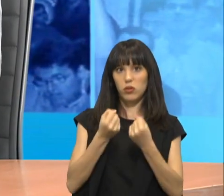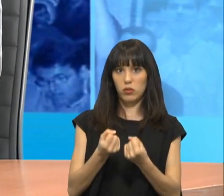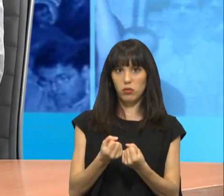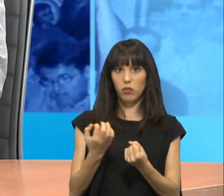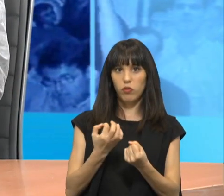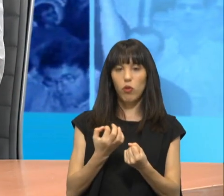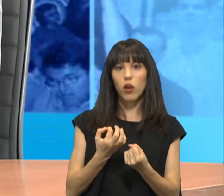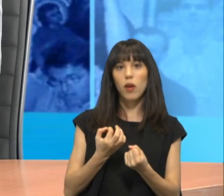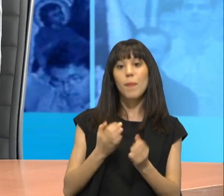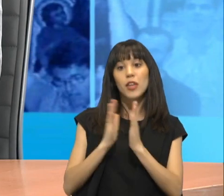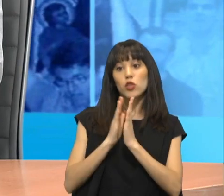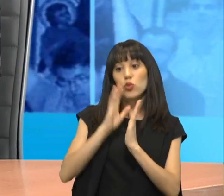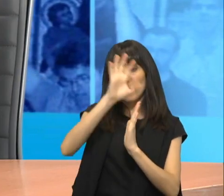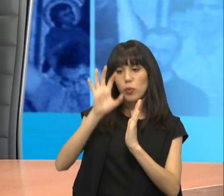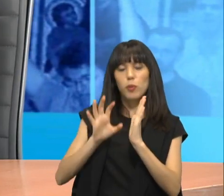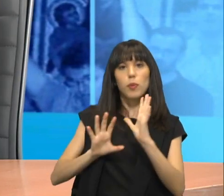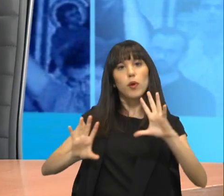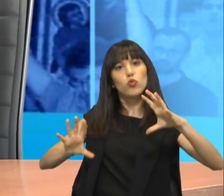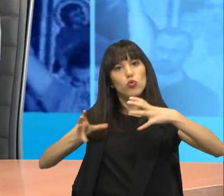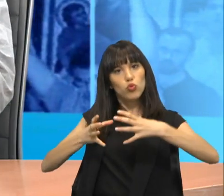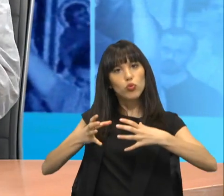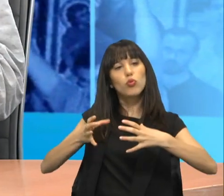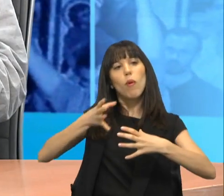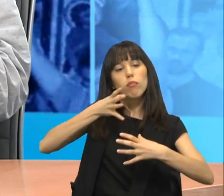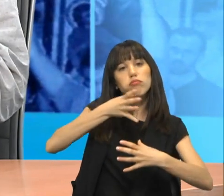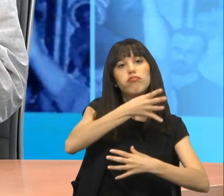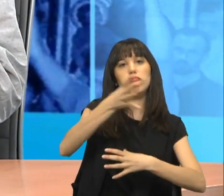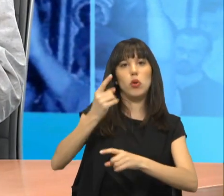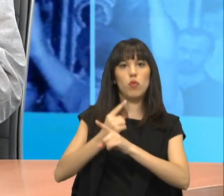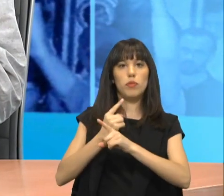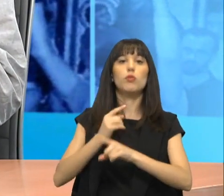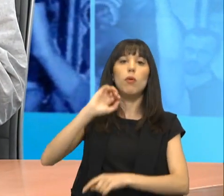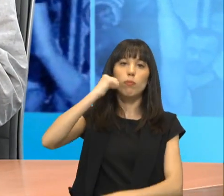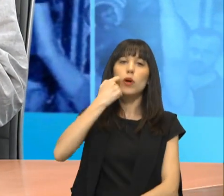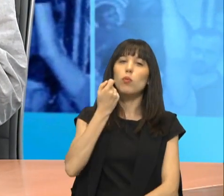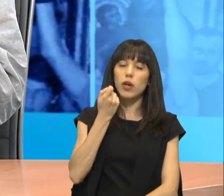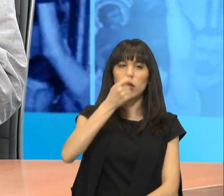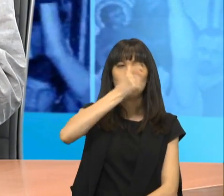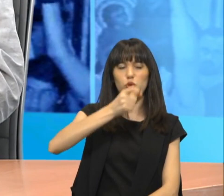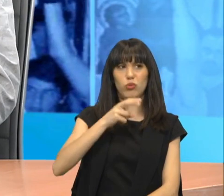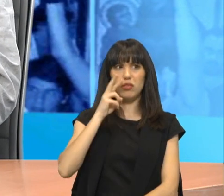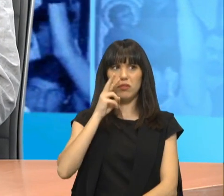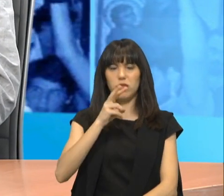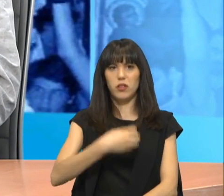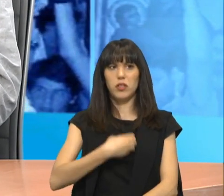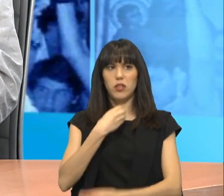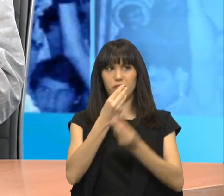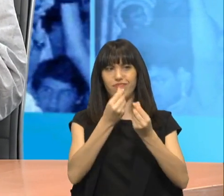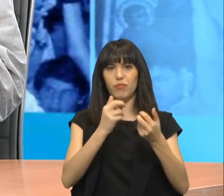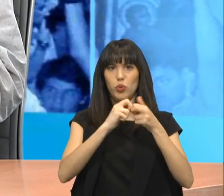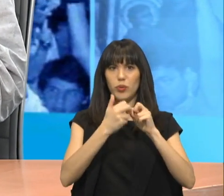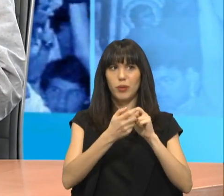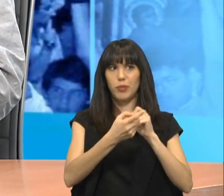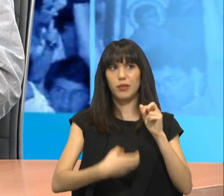reunirem, assumirem todas o problema e falarem todas da mesma forma, o que foi prejudicando um bocadinho a forma como as pessoas foram tendo a percepção deste problema.